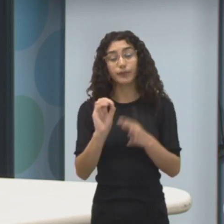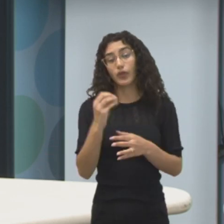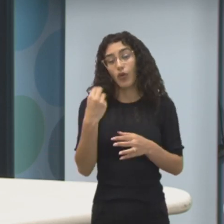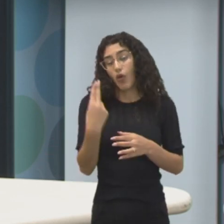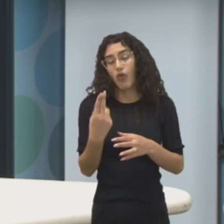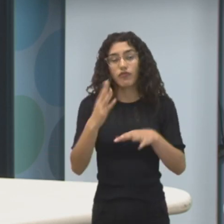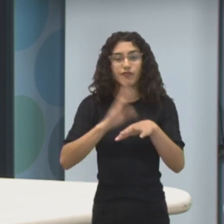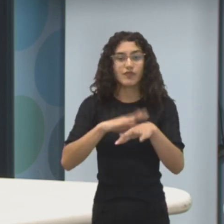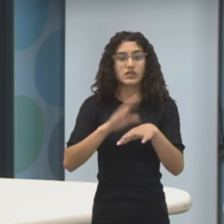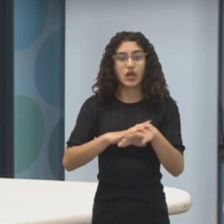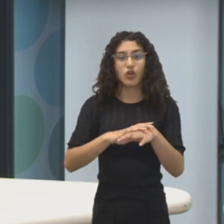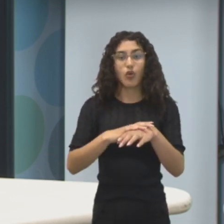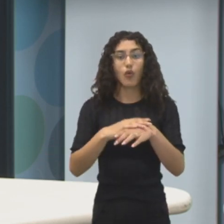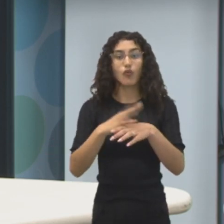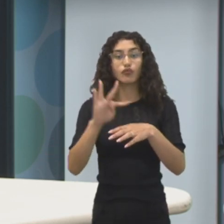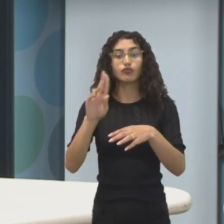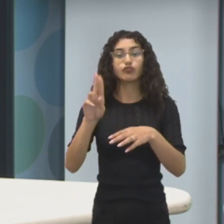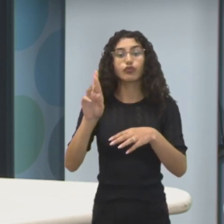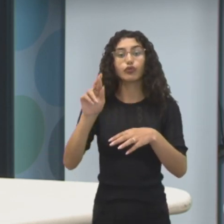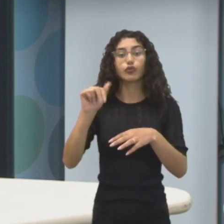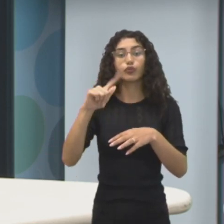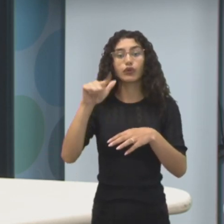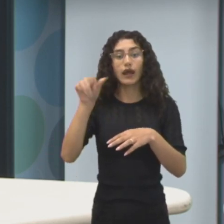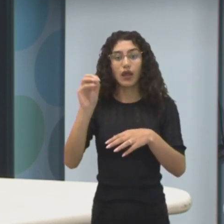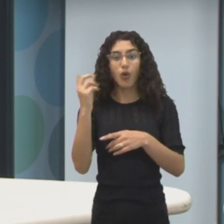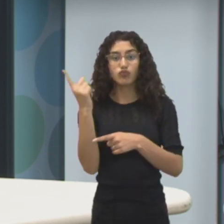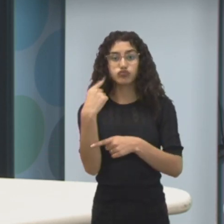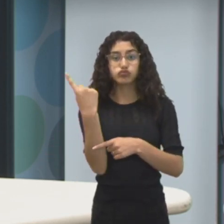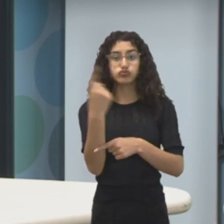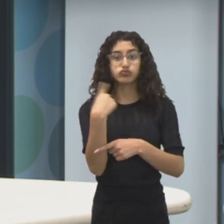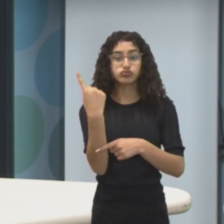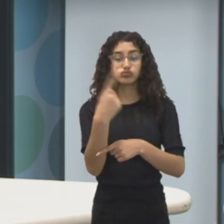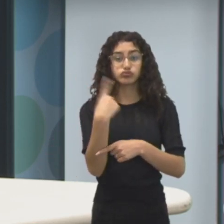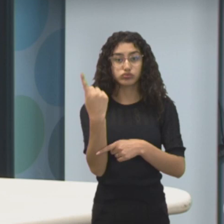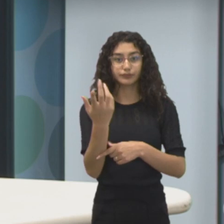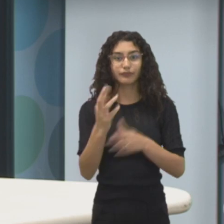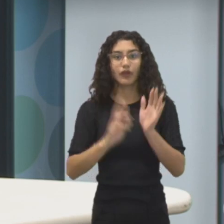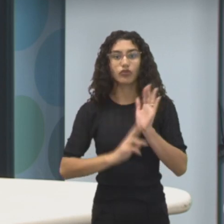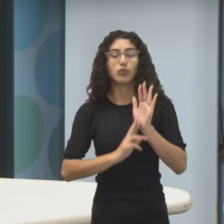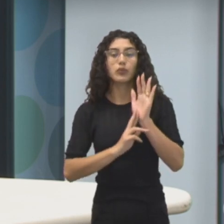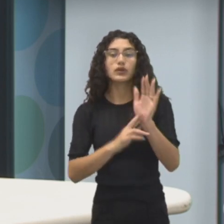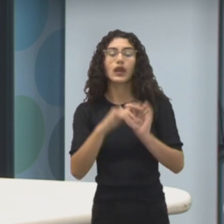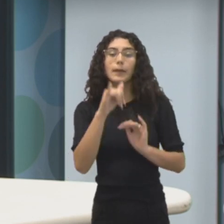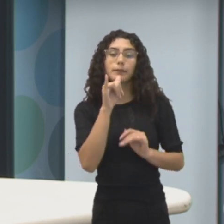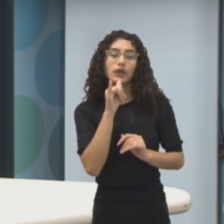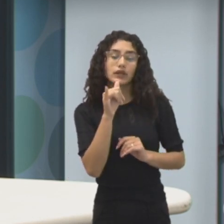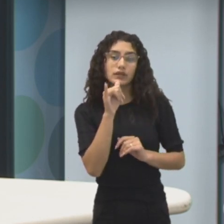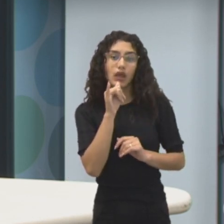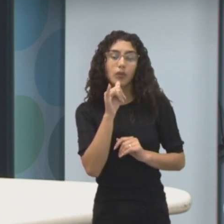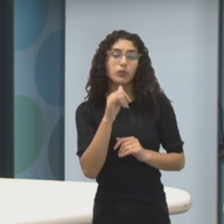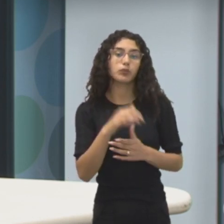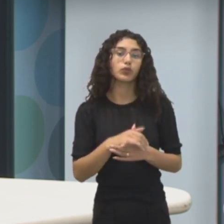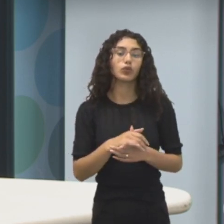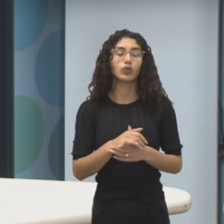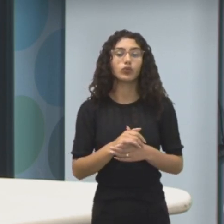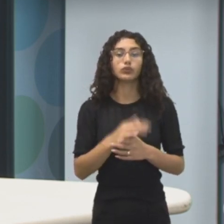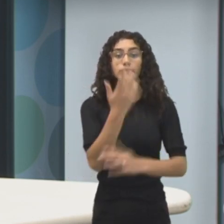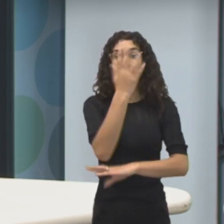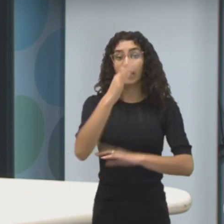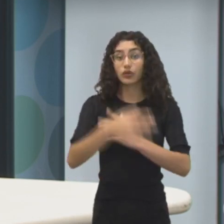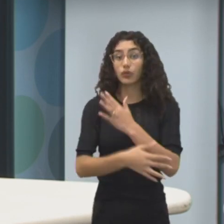por exemplo, um furacão. Então, essa intencionalidade de mostrar, por exemplo, fenômenos, no caso aqui estamos tratando